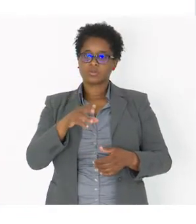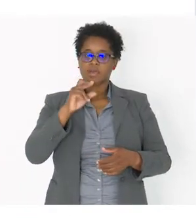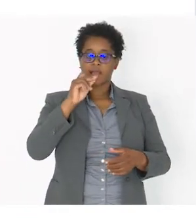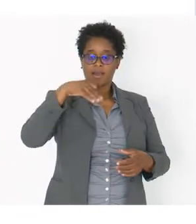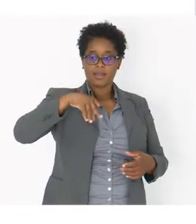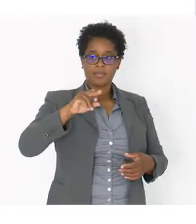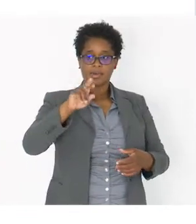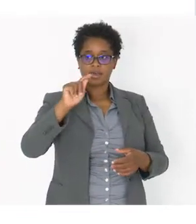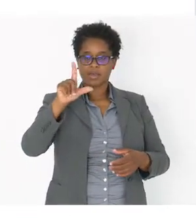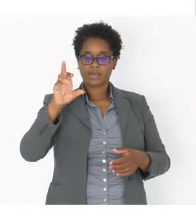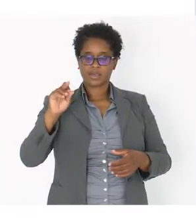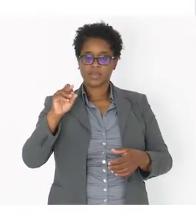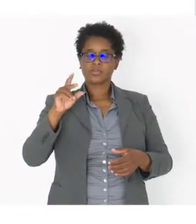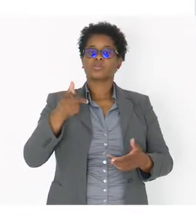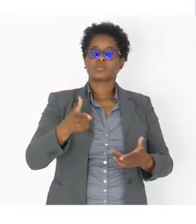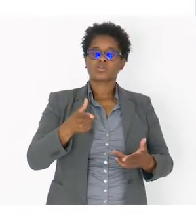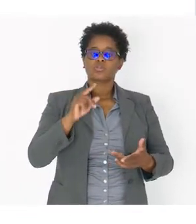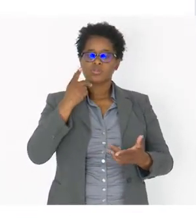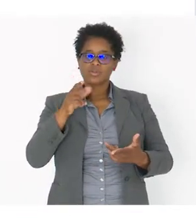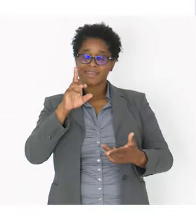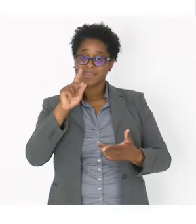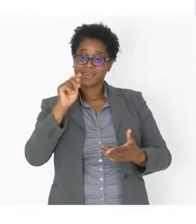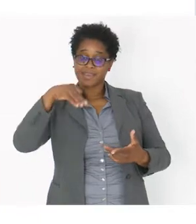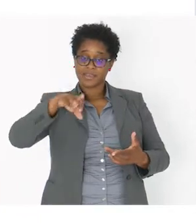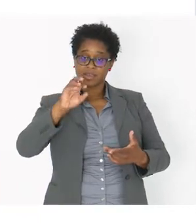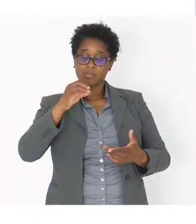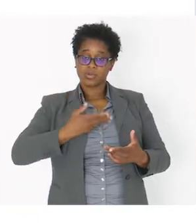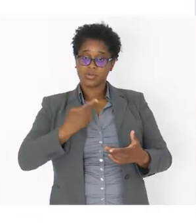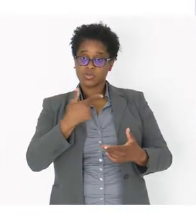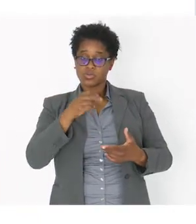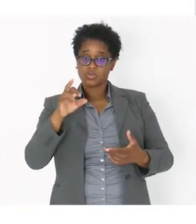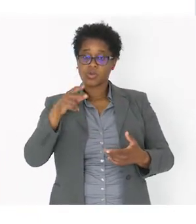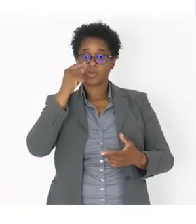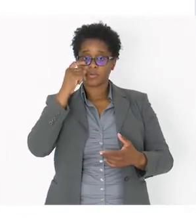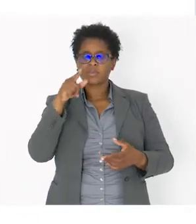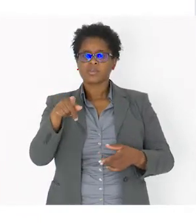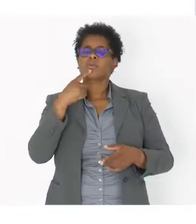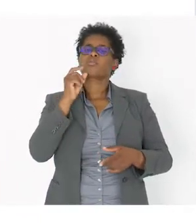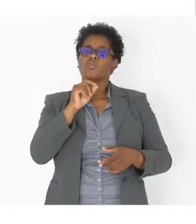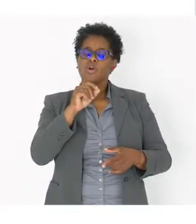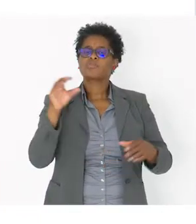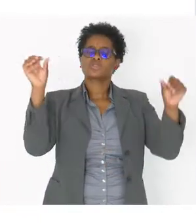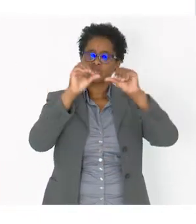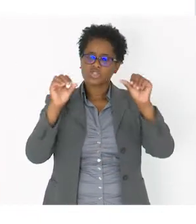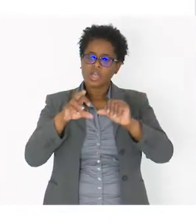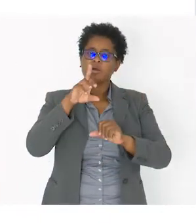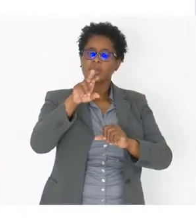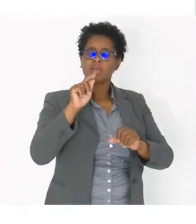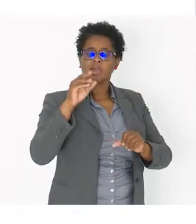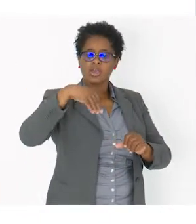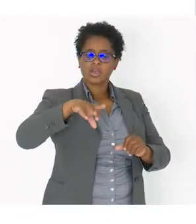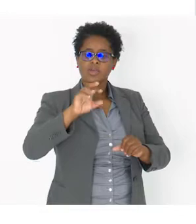o aparelho reprodutor masculino, ou seja, também podemos chamá-lo de sistema